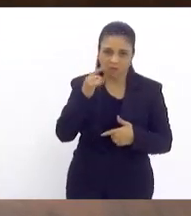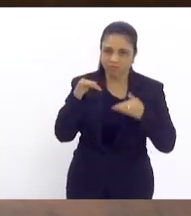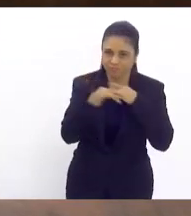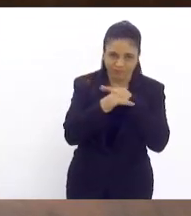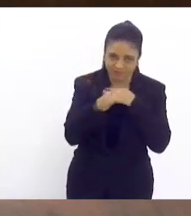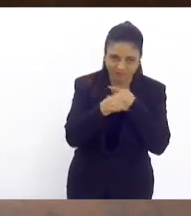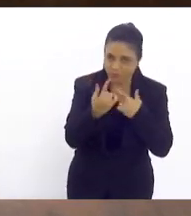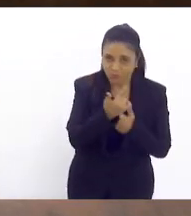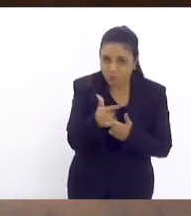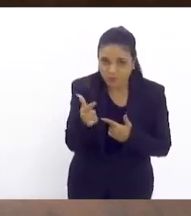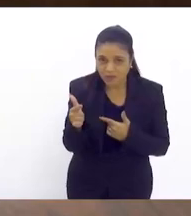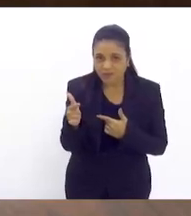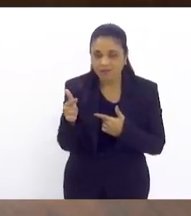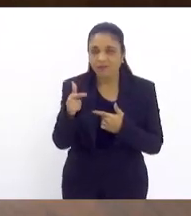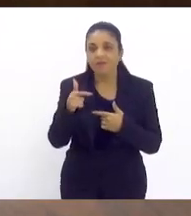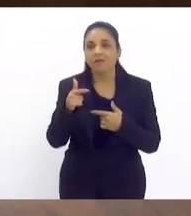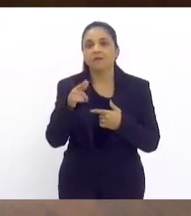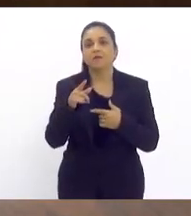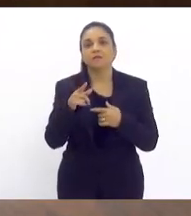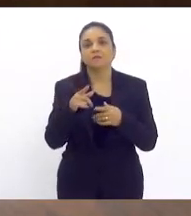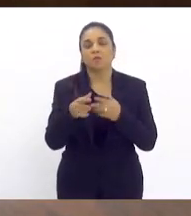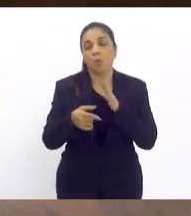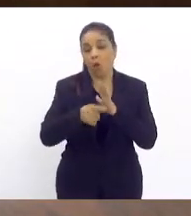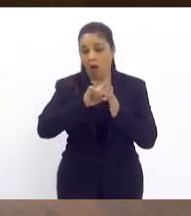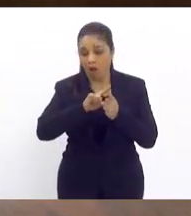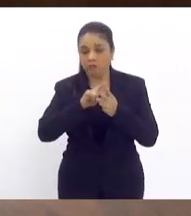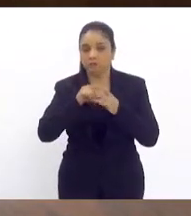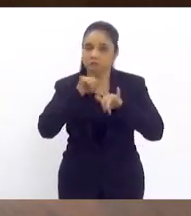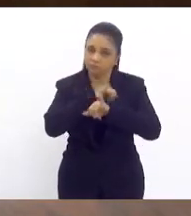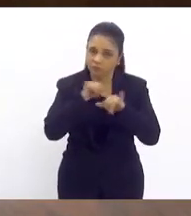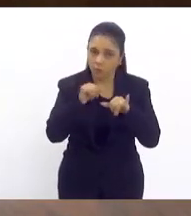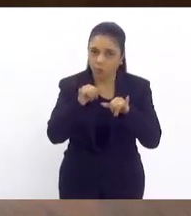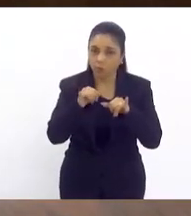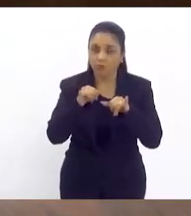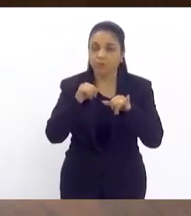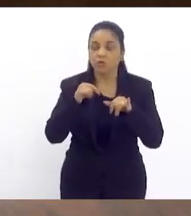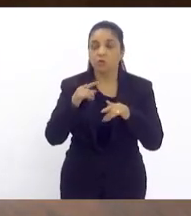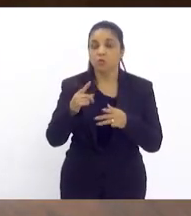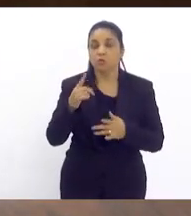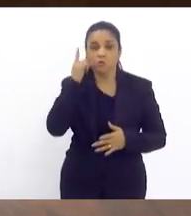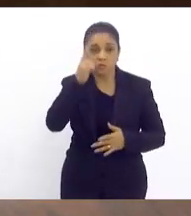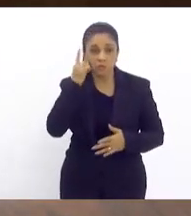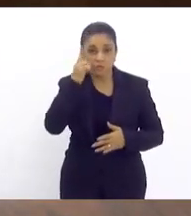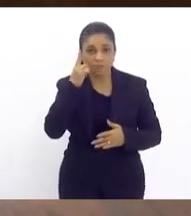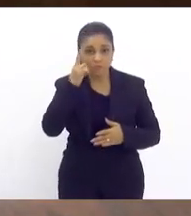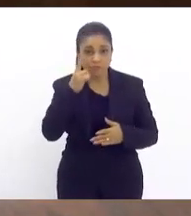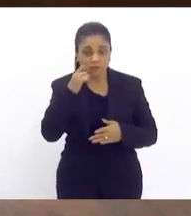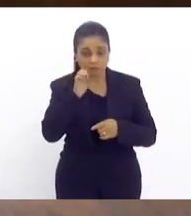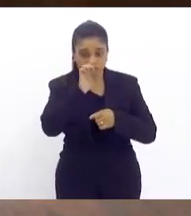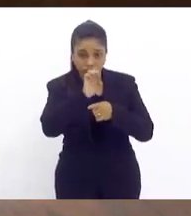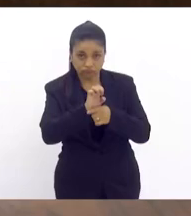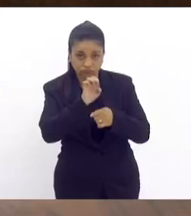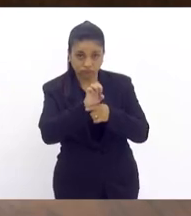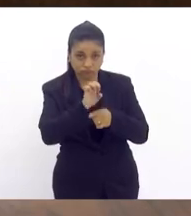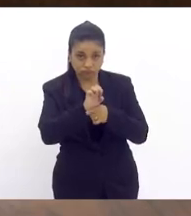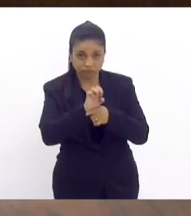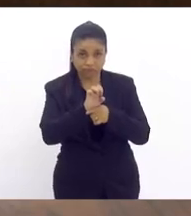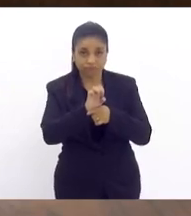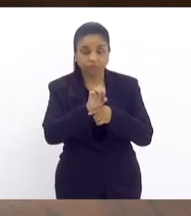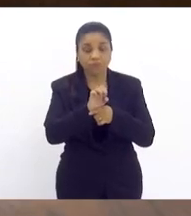aí como foi colocado pelos nossos pares aqui nós somos o braço do âmbito Estadual mais próximo da população